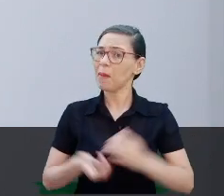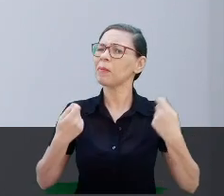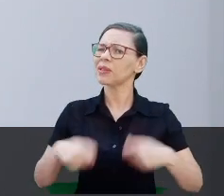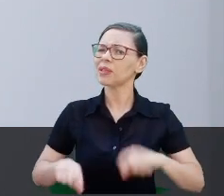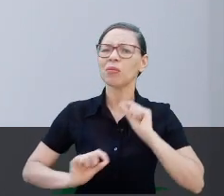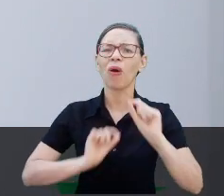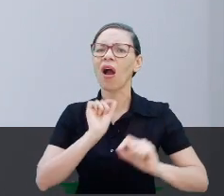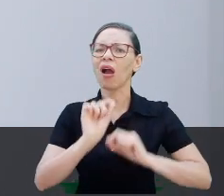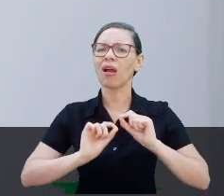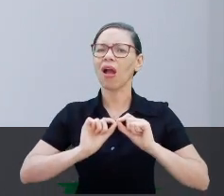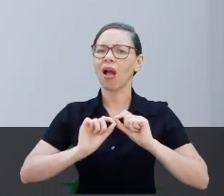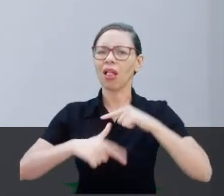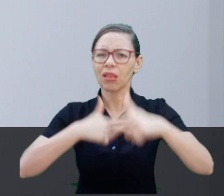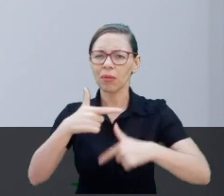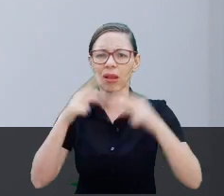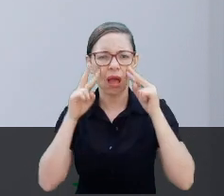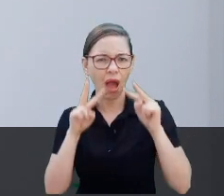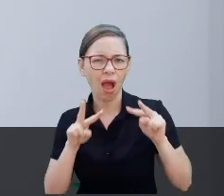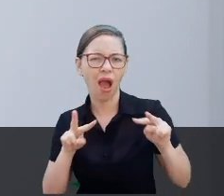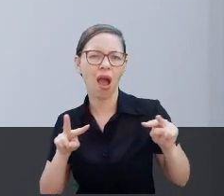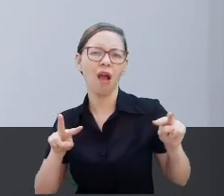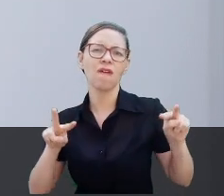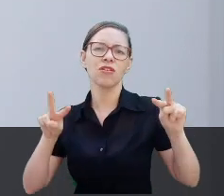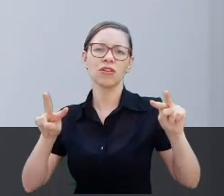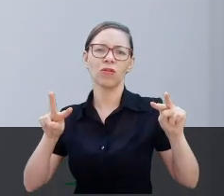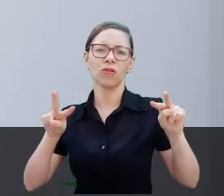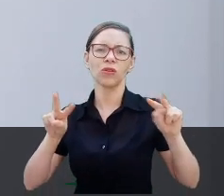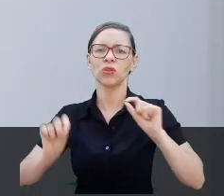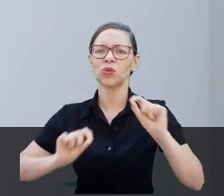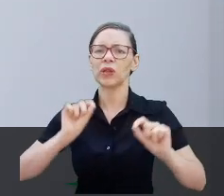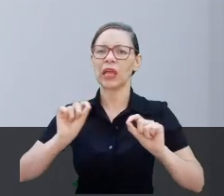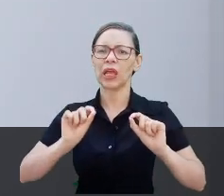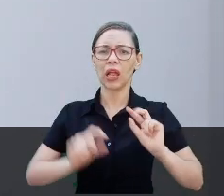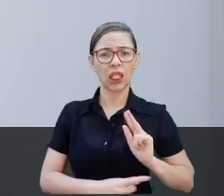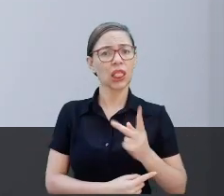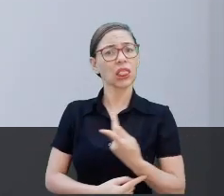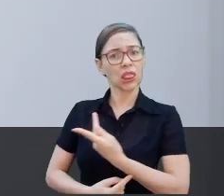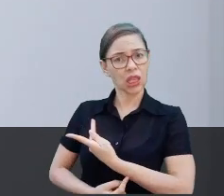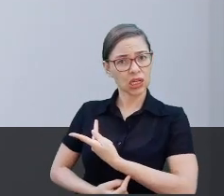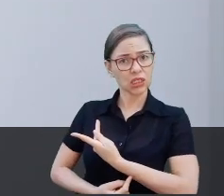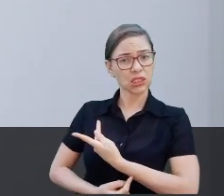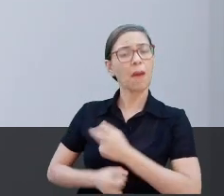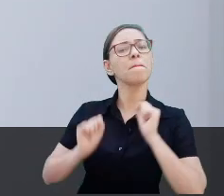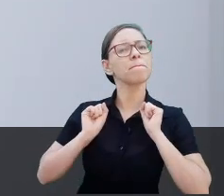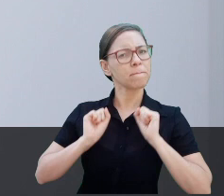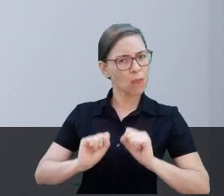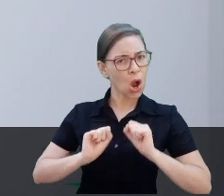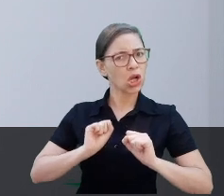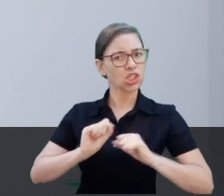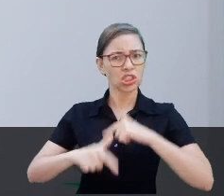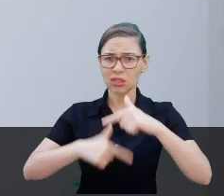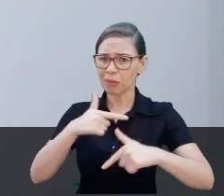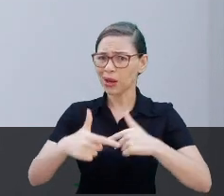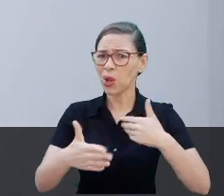está inserido na nossa sociedade. Trabalhar principalmente essa visão social que as pessoas têm das pessoas trans,